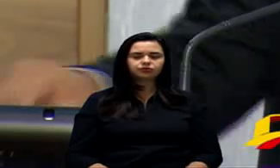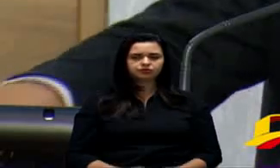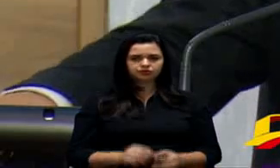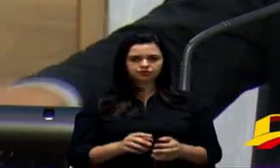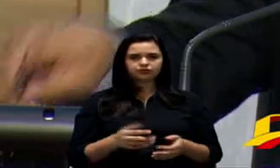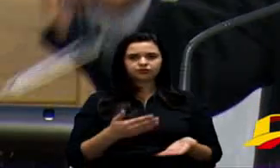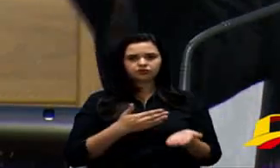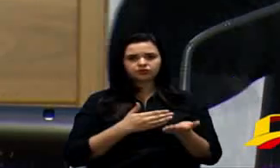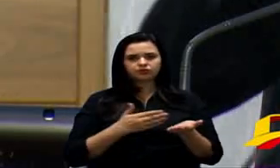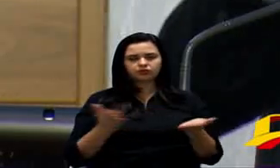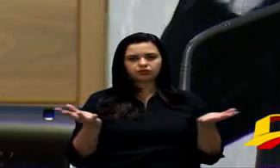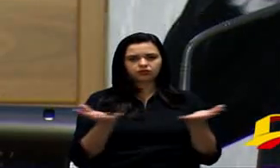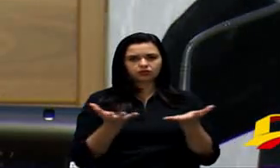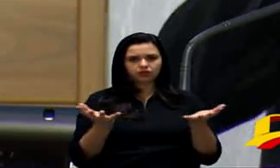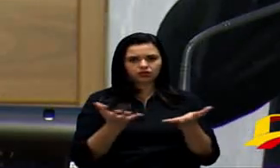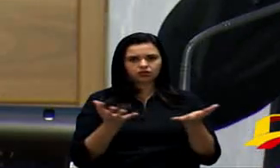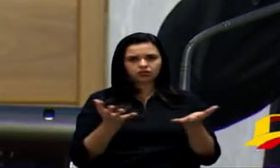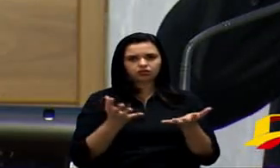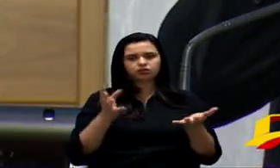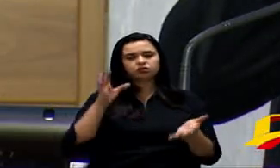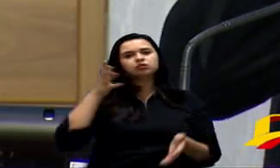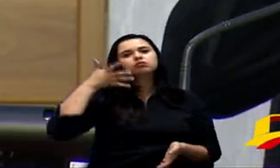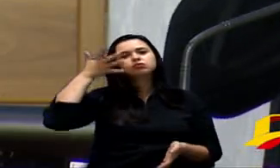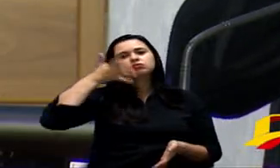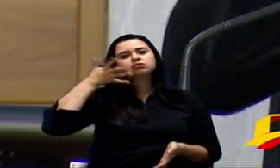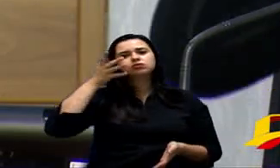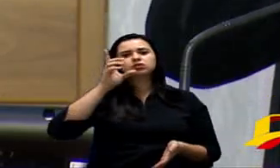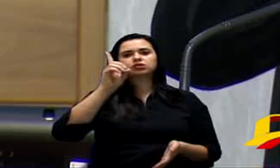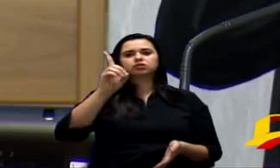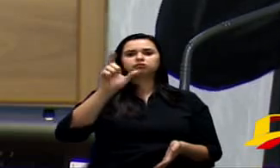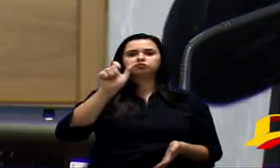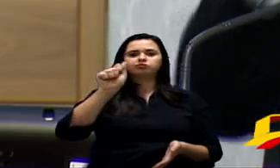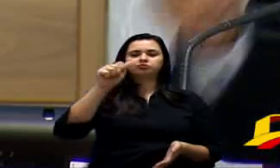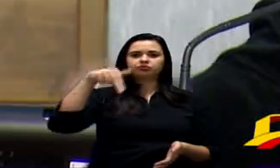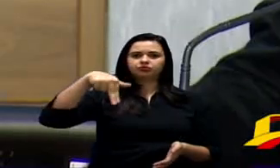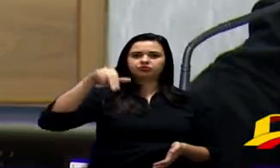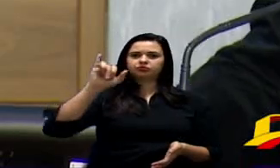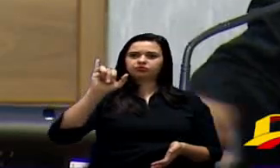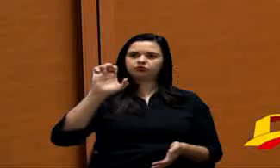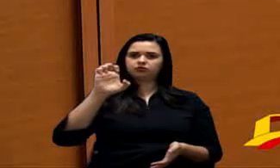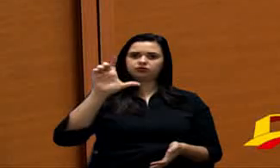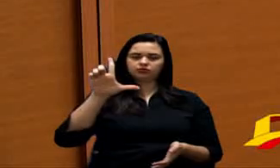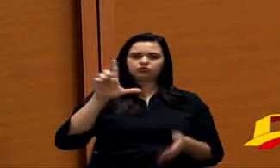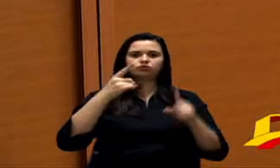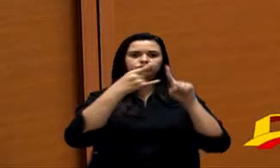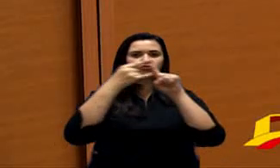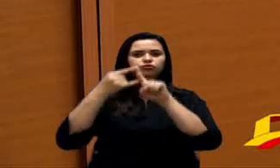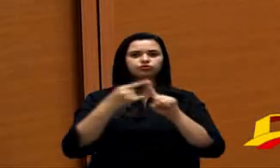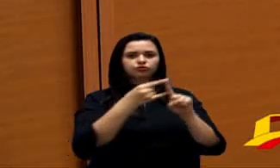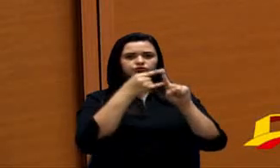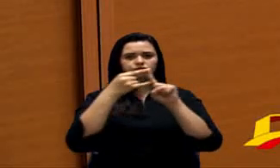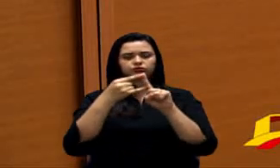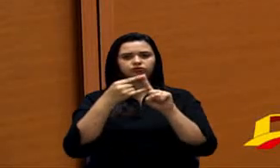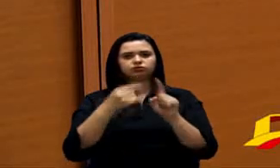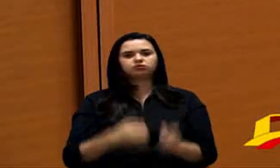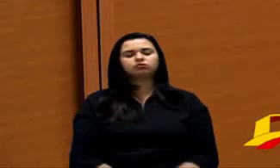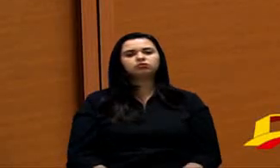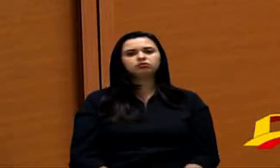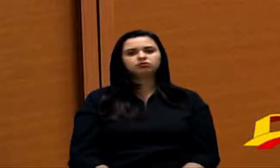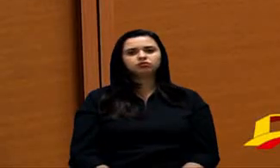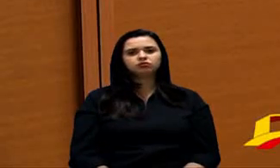Vamos agora ouvir Daniel Moura. Daniel Moura, que está pelo Zoom. Ele